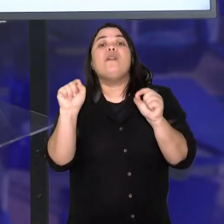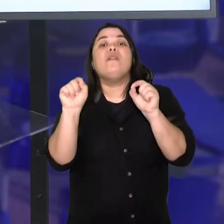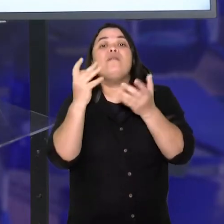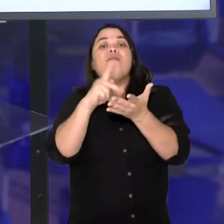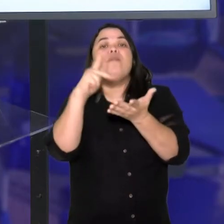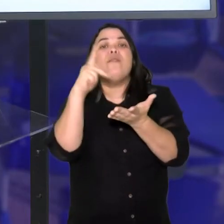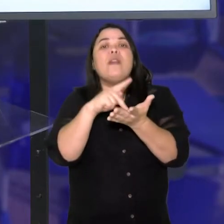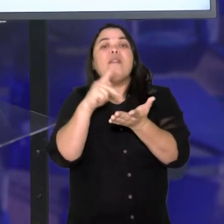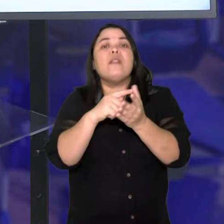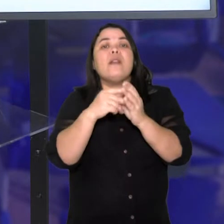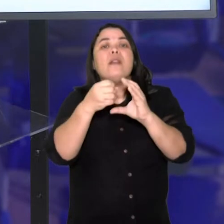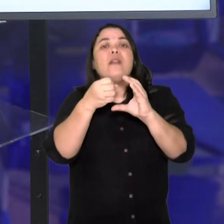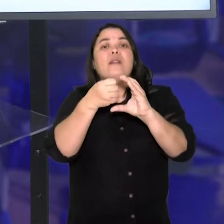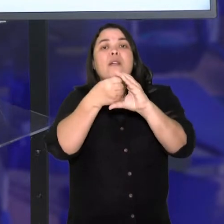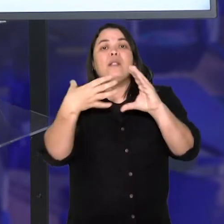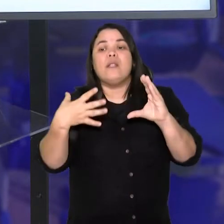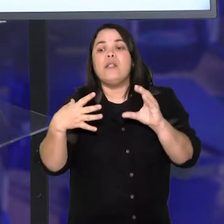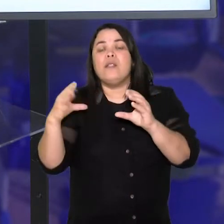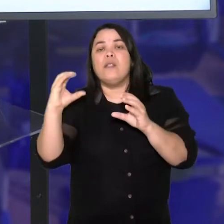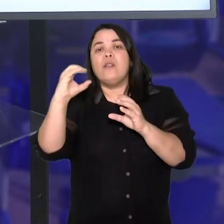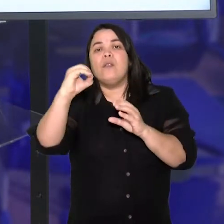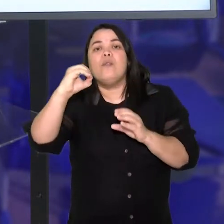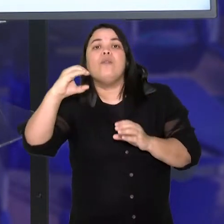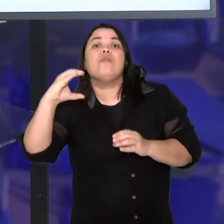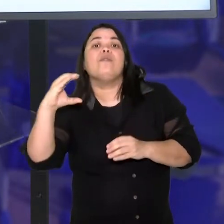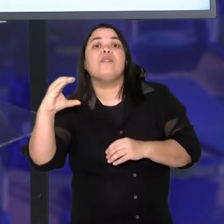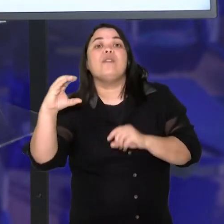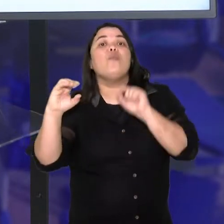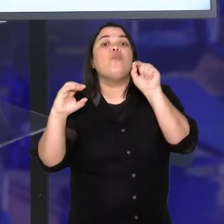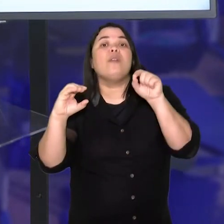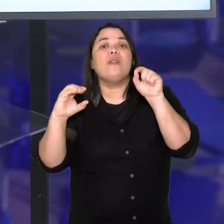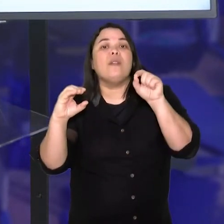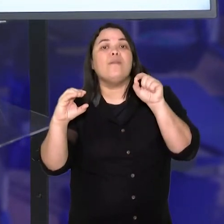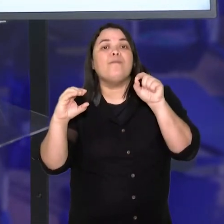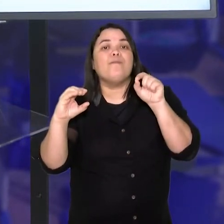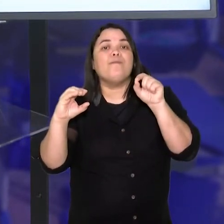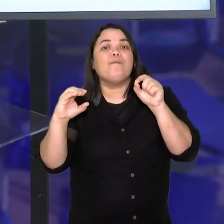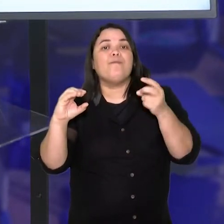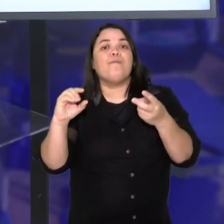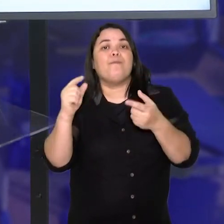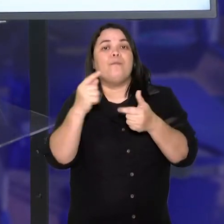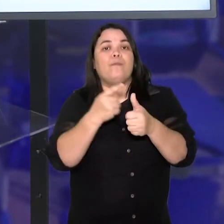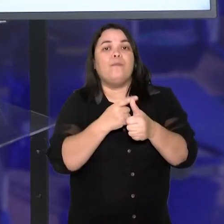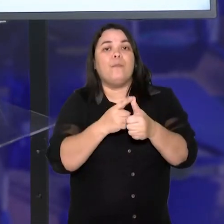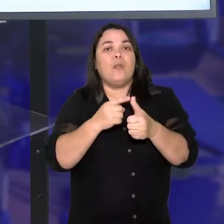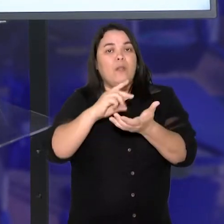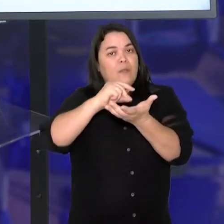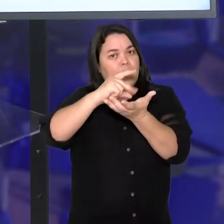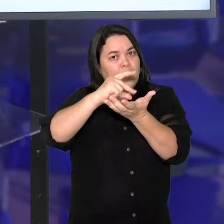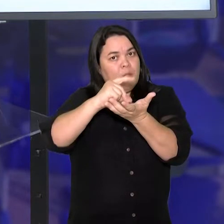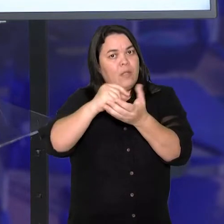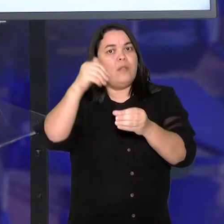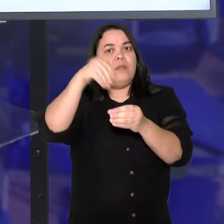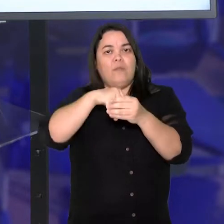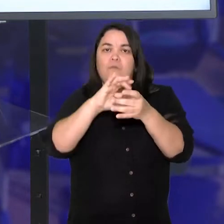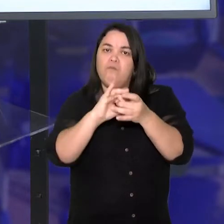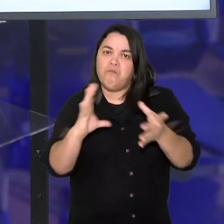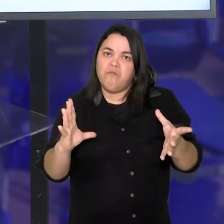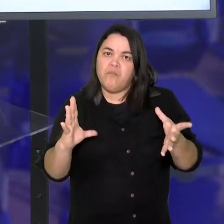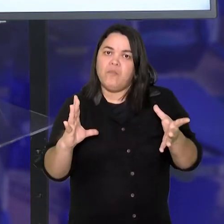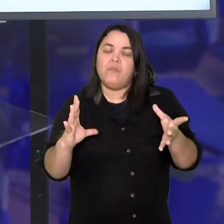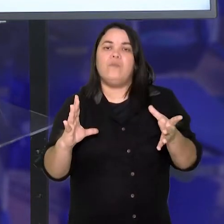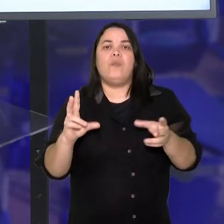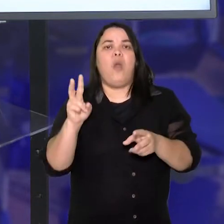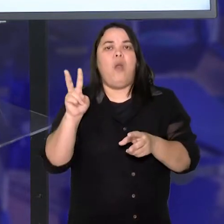Acaba trazendo aqui a terceira muito do que a gente falou na primeira e na segunda, né? Que é o critério de você ter capitalismo, democracia plena